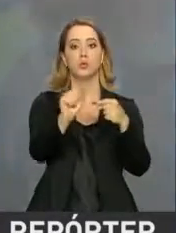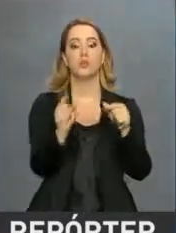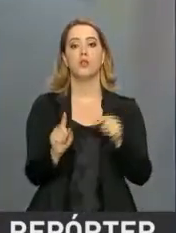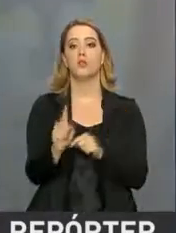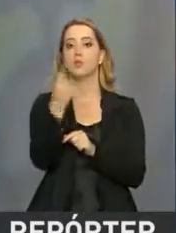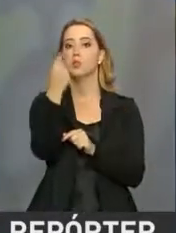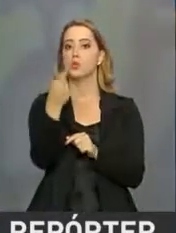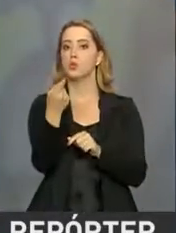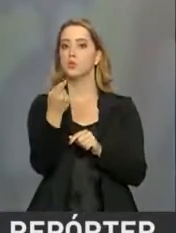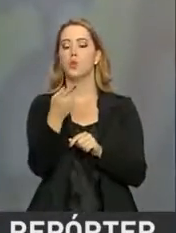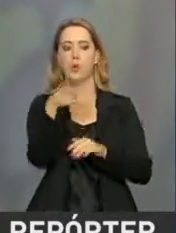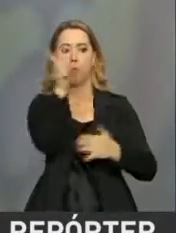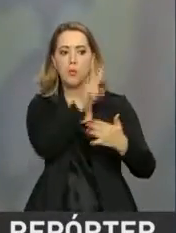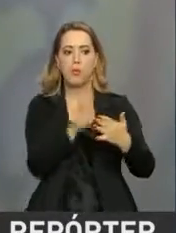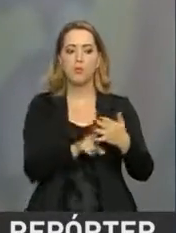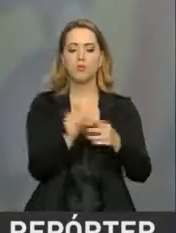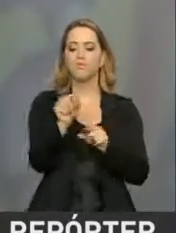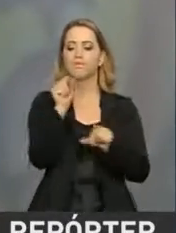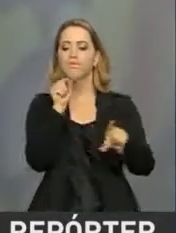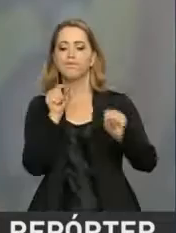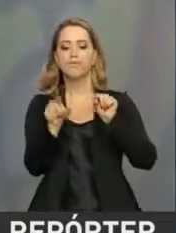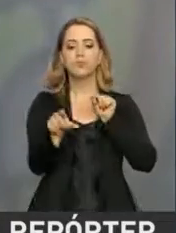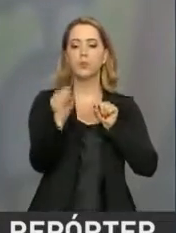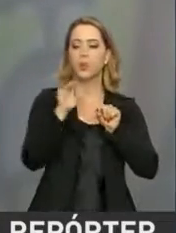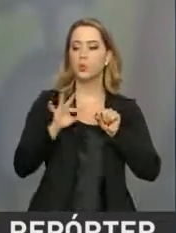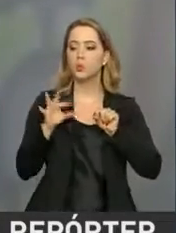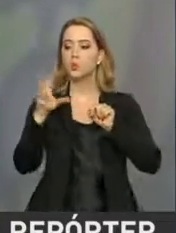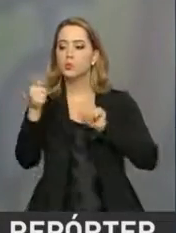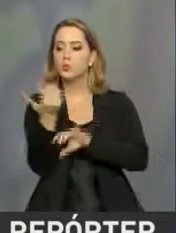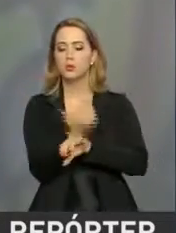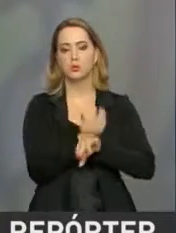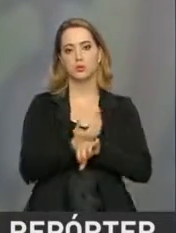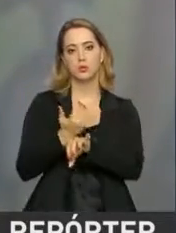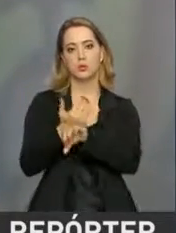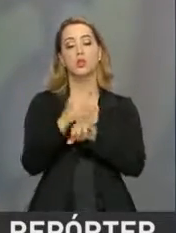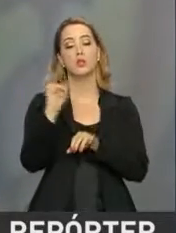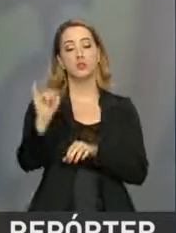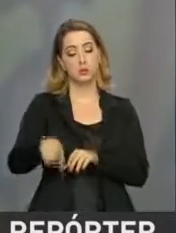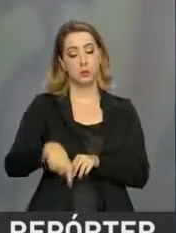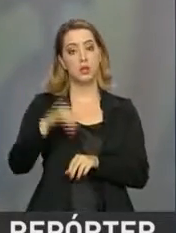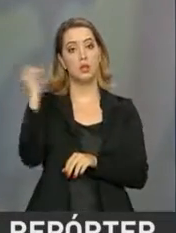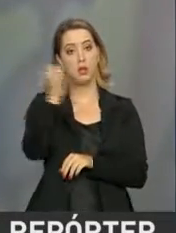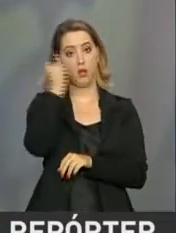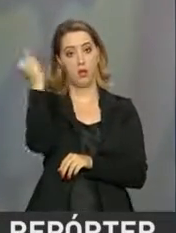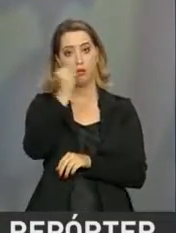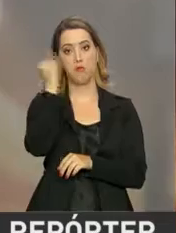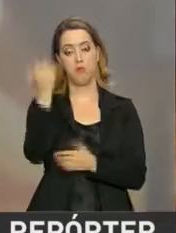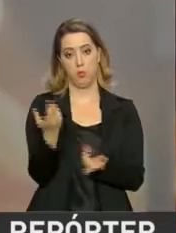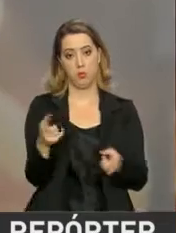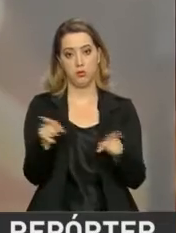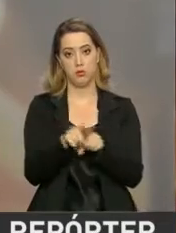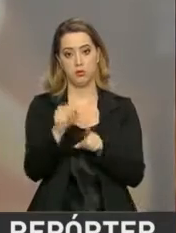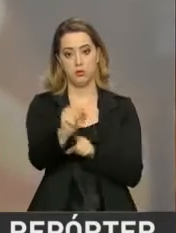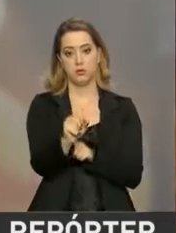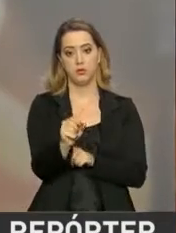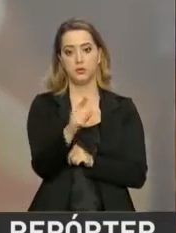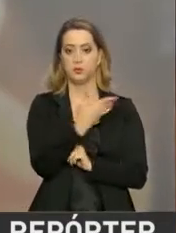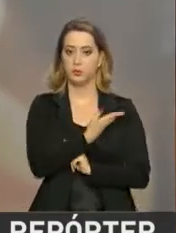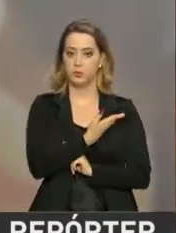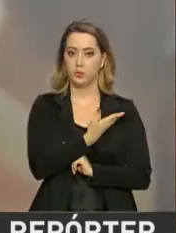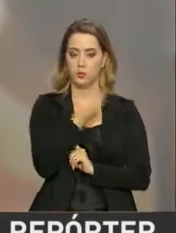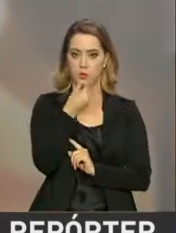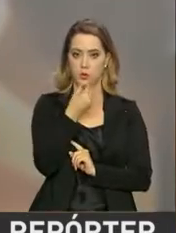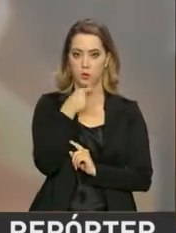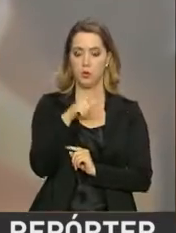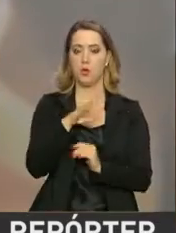uma última revisão, pegando alguns pontos de todas as áreas que são importantes para o Enem, que caem no Enem com certa frequência. O Lucas é aluno